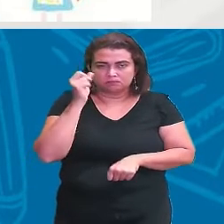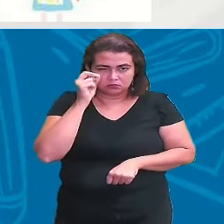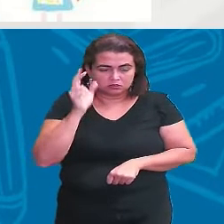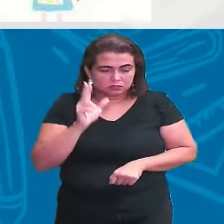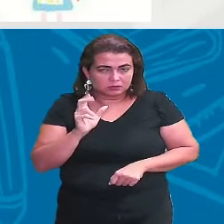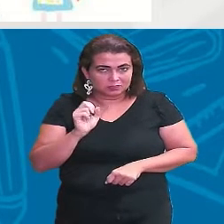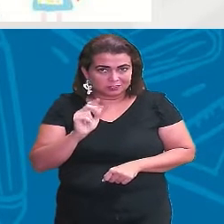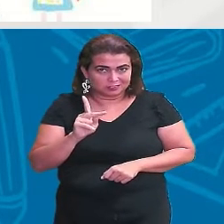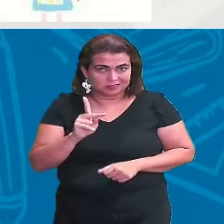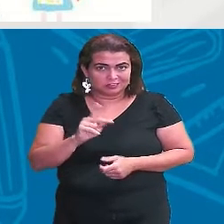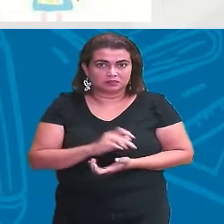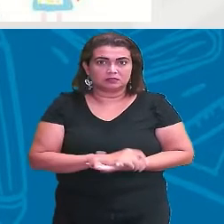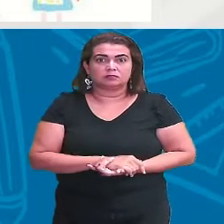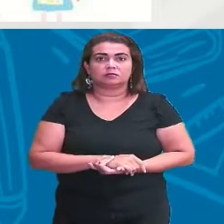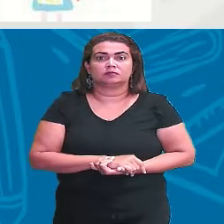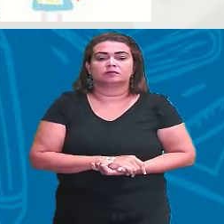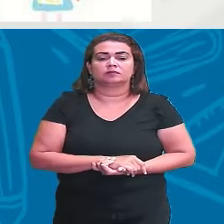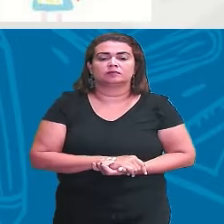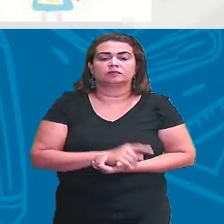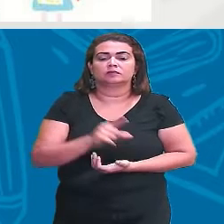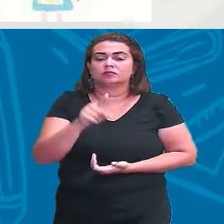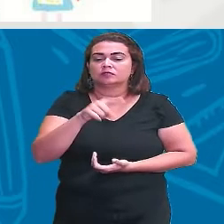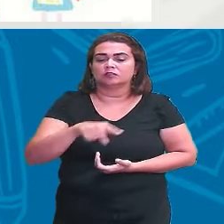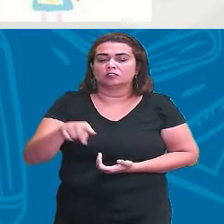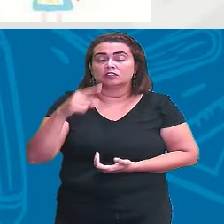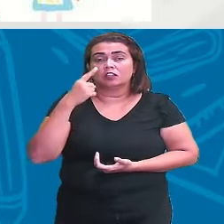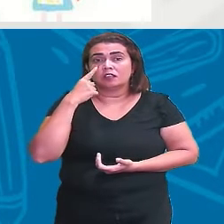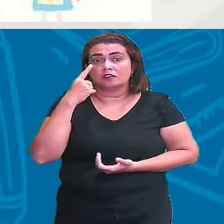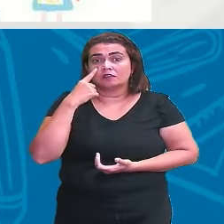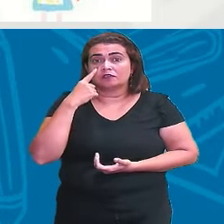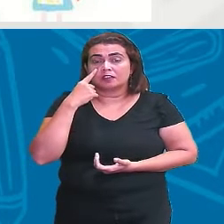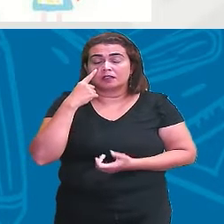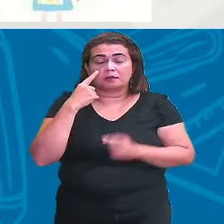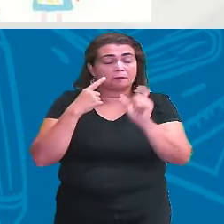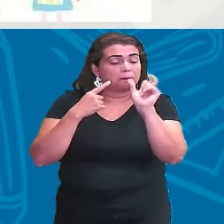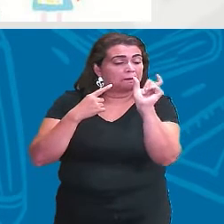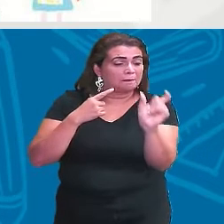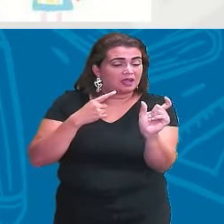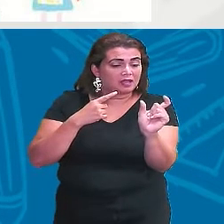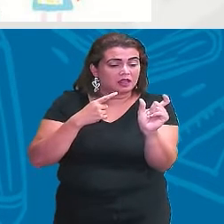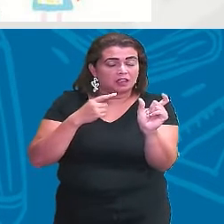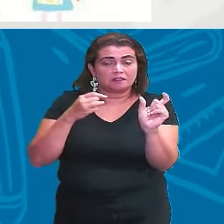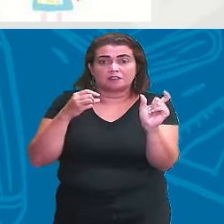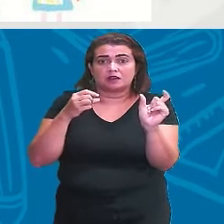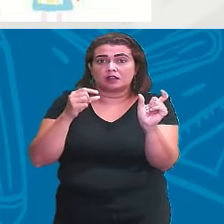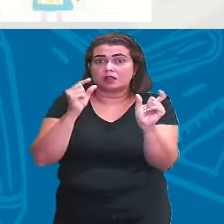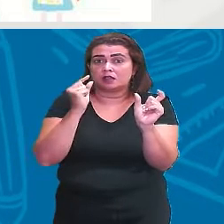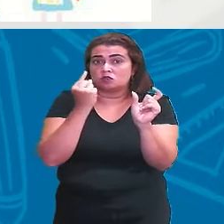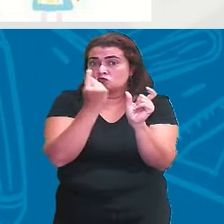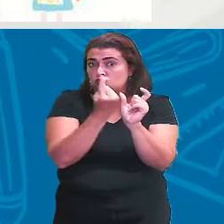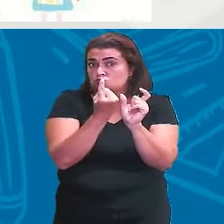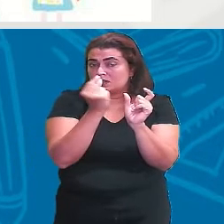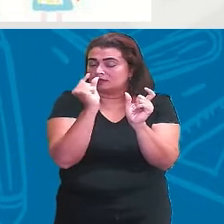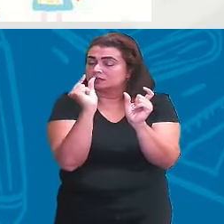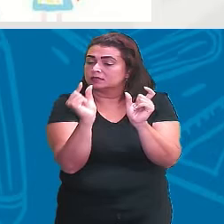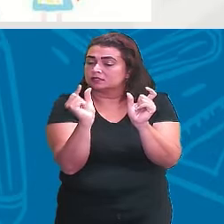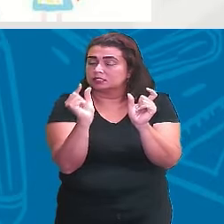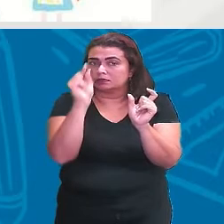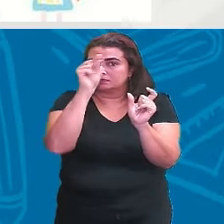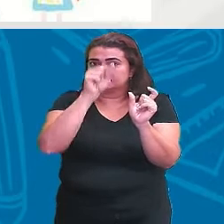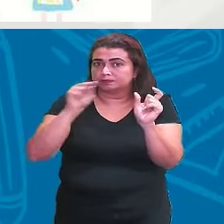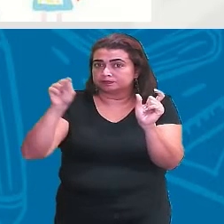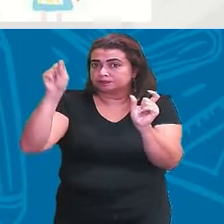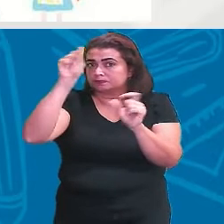tá bom? Então, veja só. Circule de preto as palavras monossílabas. Então,